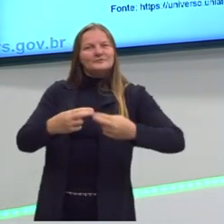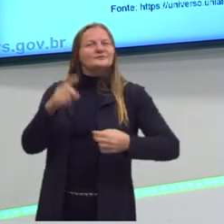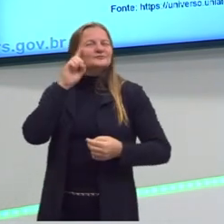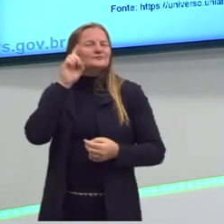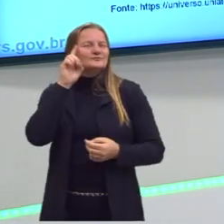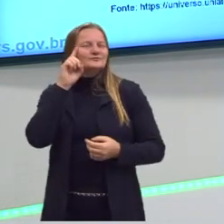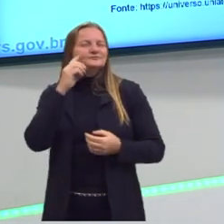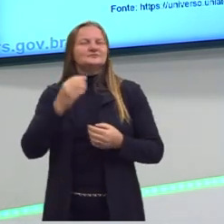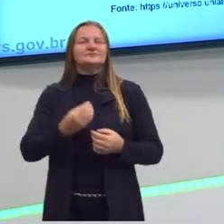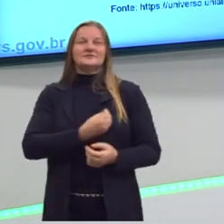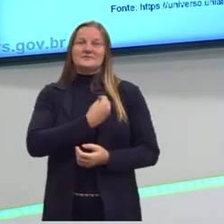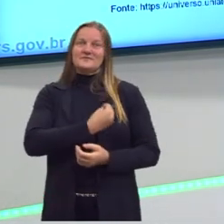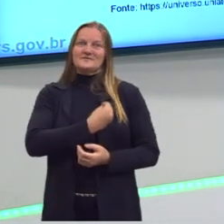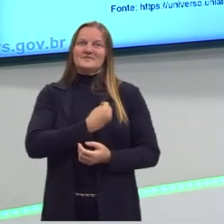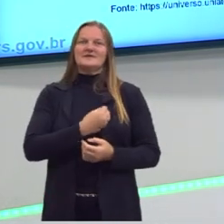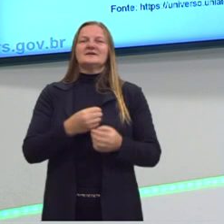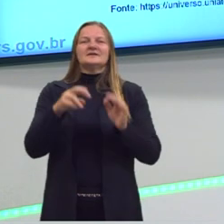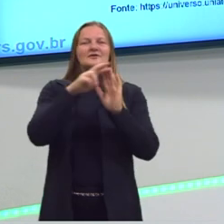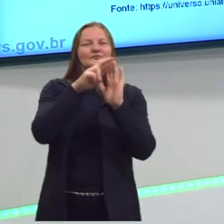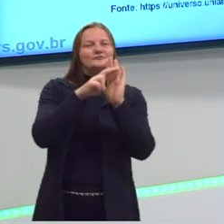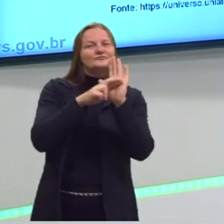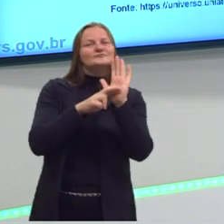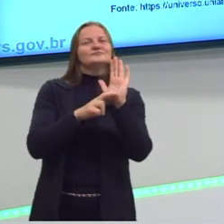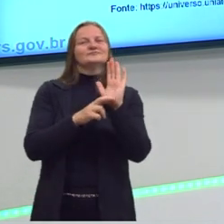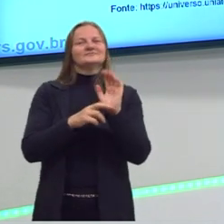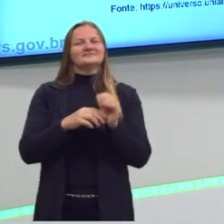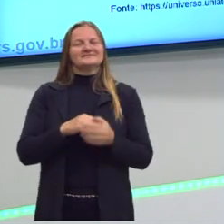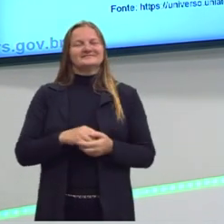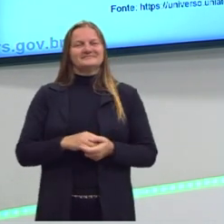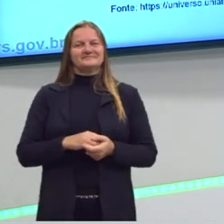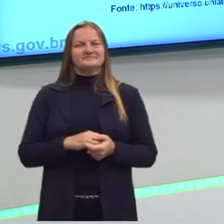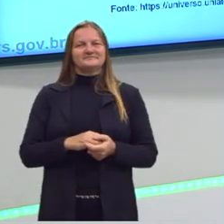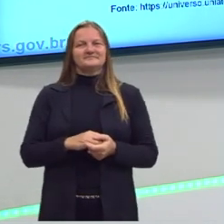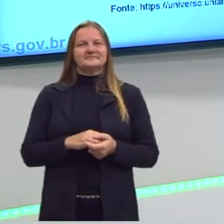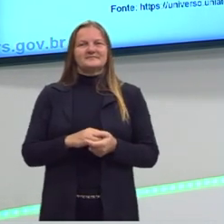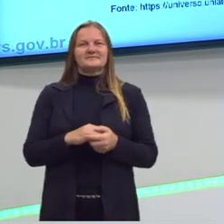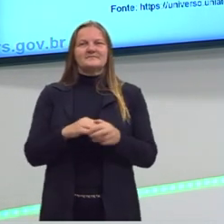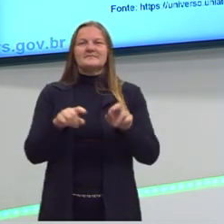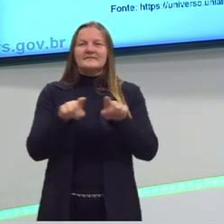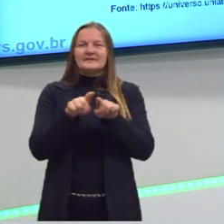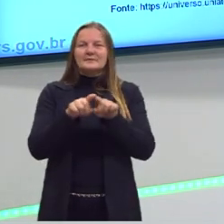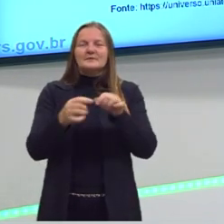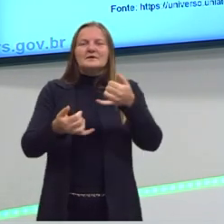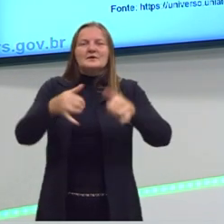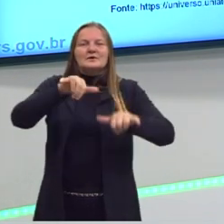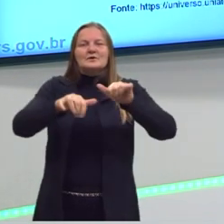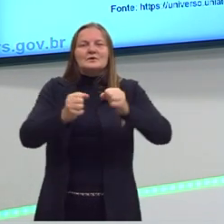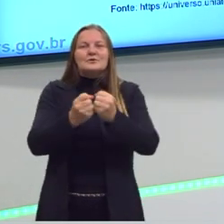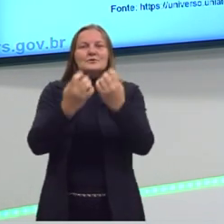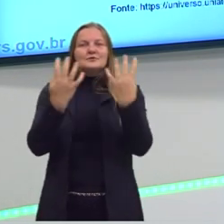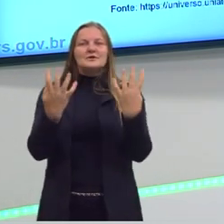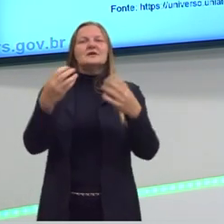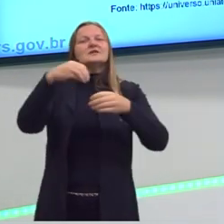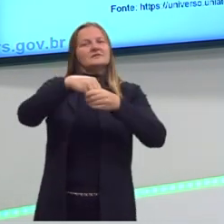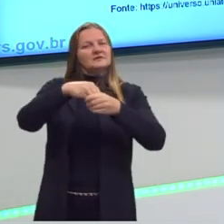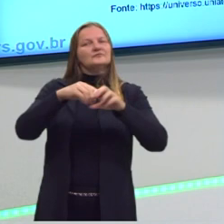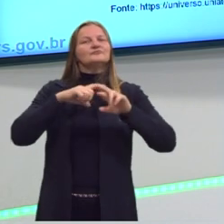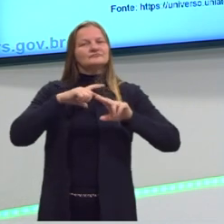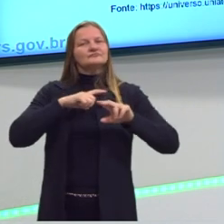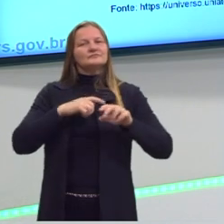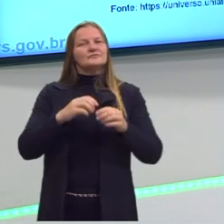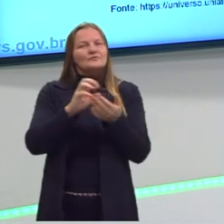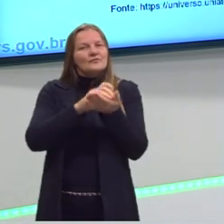nosso dia a dia nas nossas receitas né quando eu falei de rações falei de receitas e até que amanhã teria tá dentro aí dá